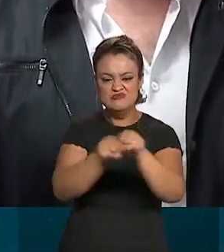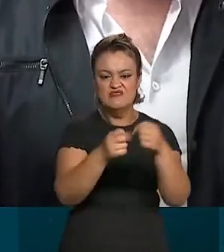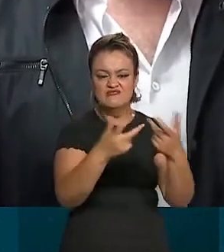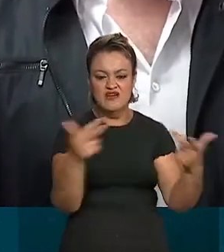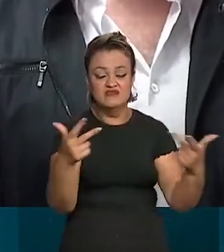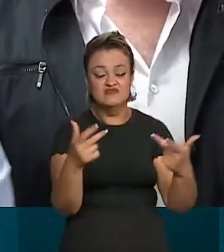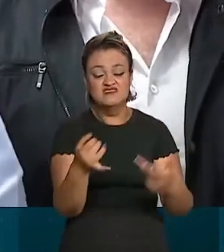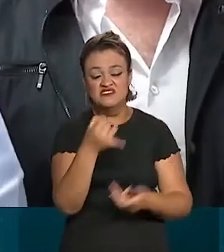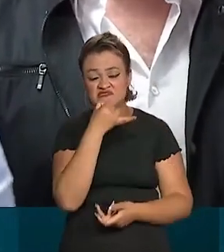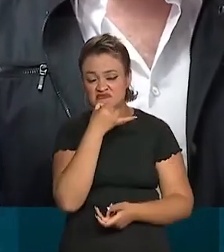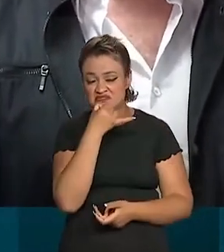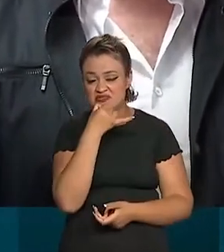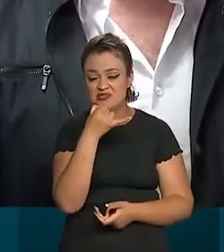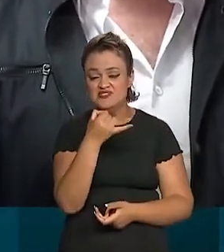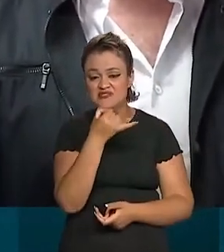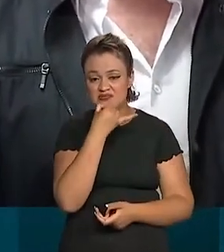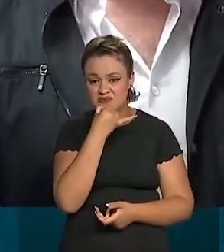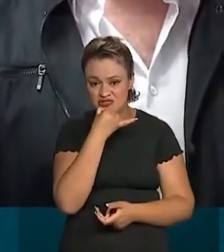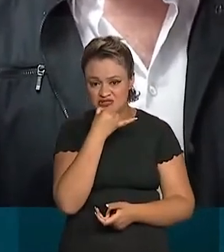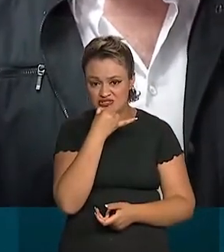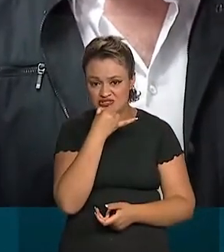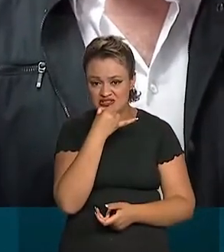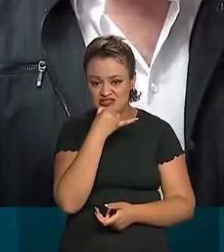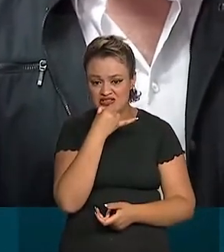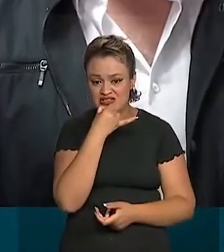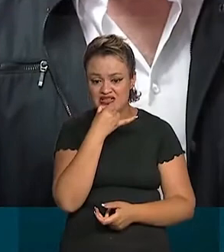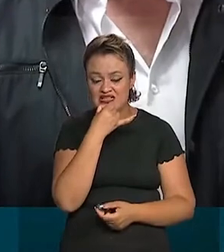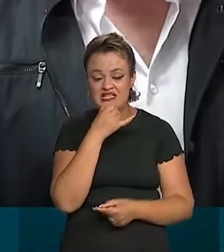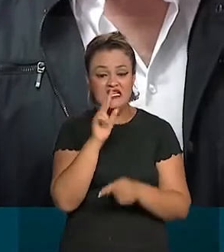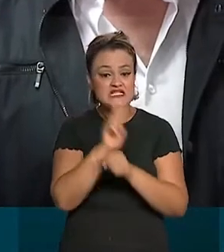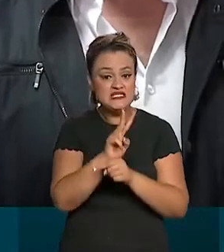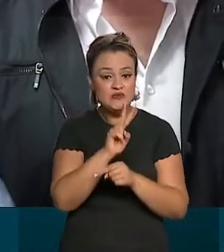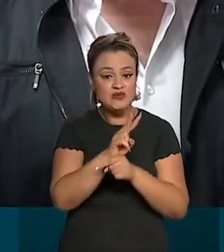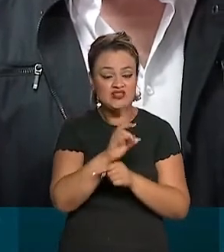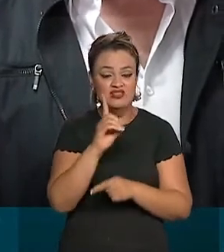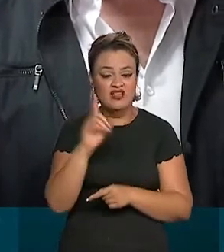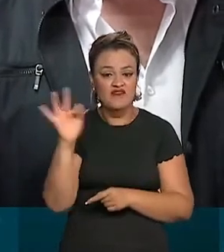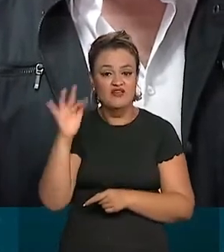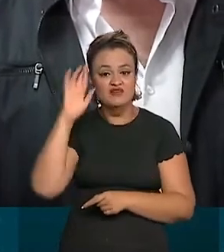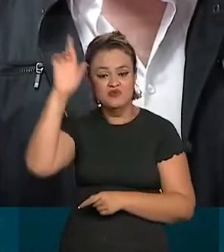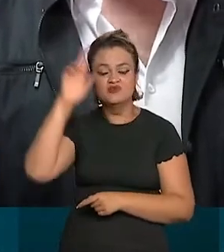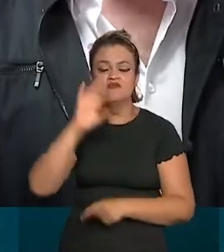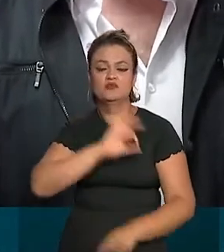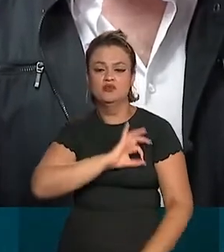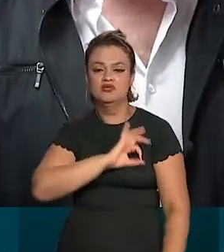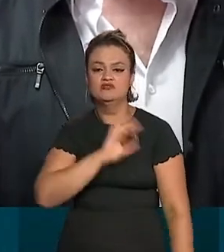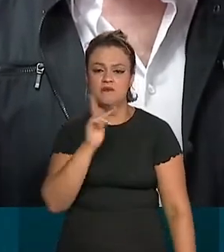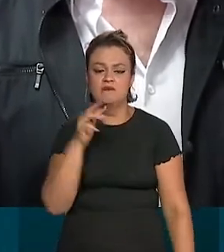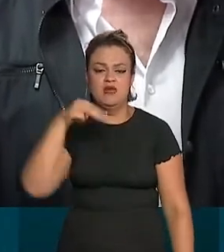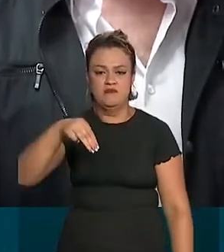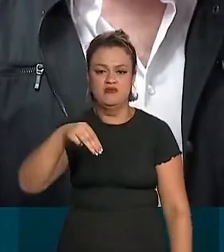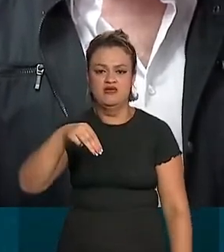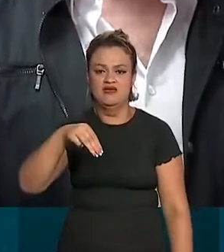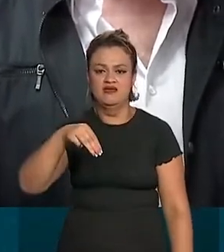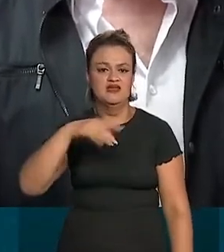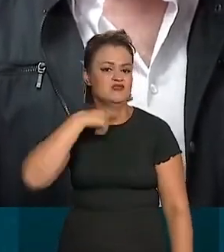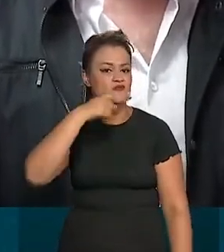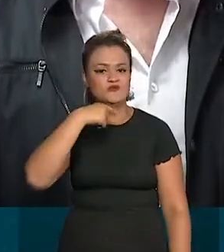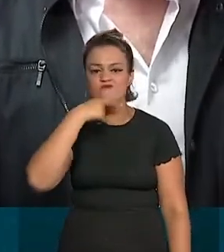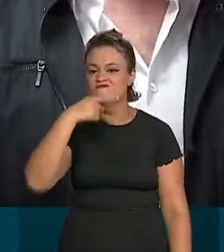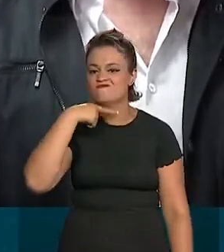e, lamentavelmente, quem tem que fazer a segurança do Distrito Federal é a Polícia Militar do Distrito Federal, que não